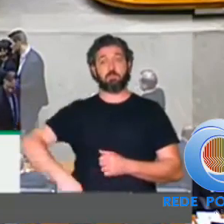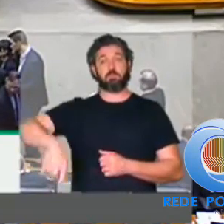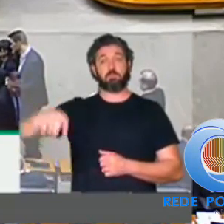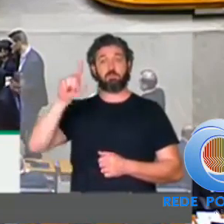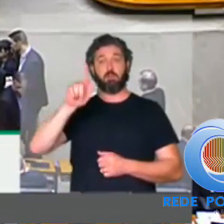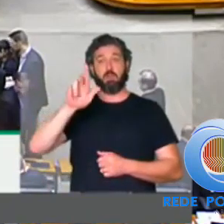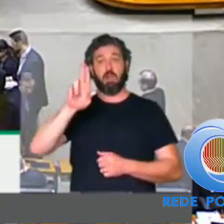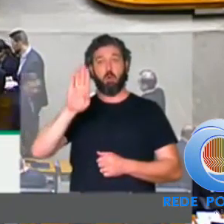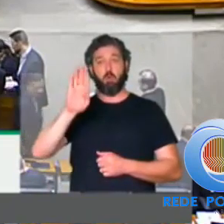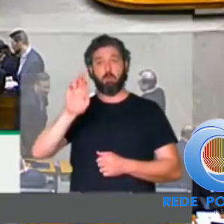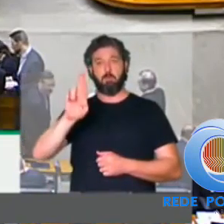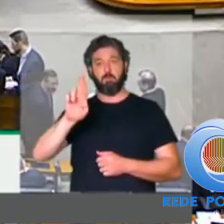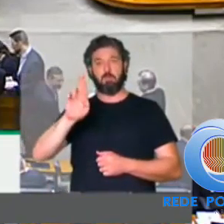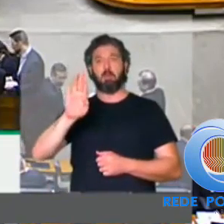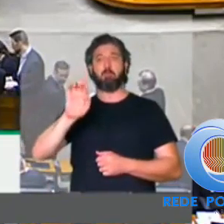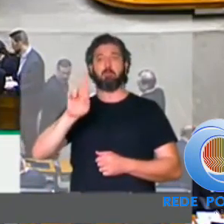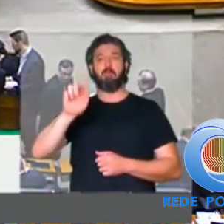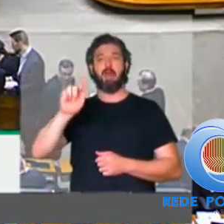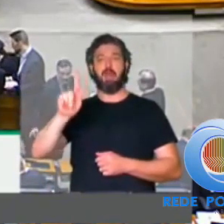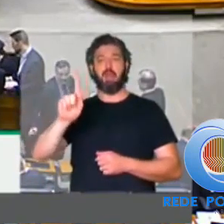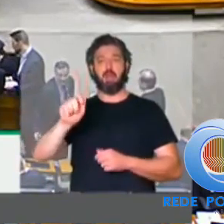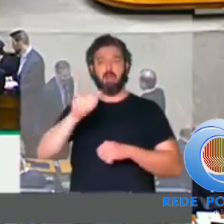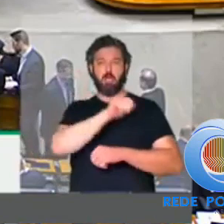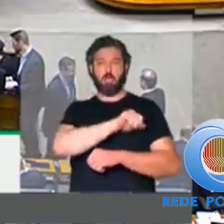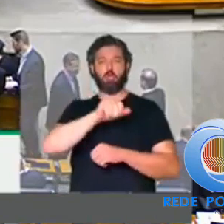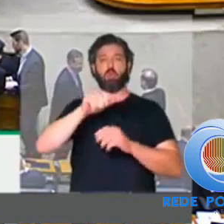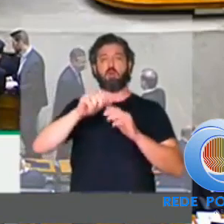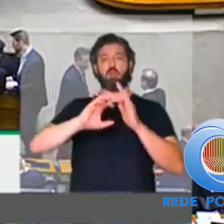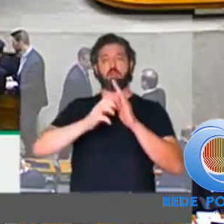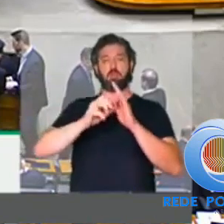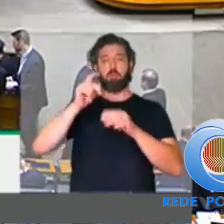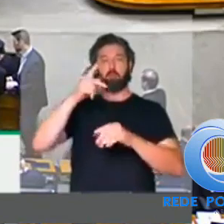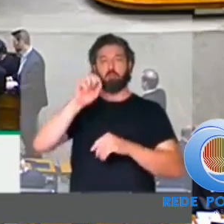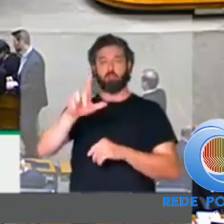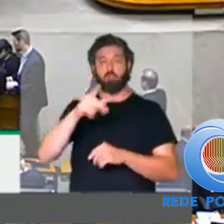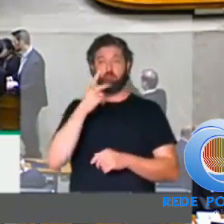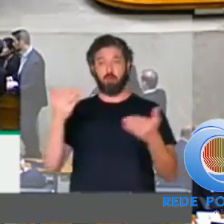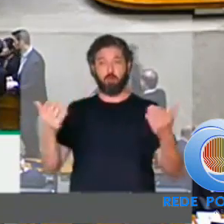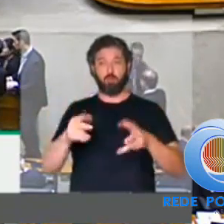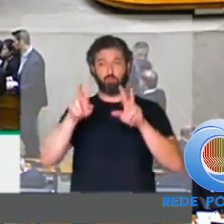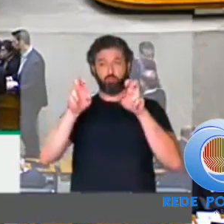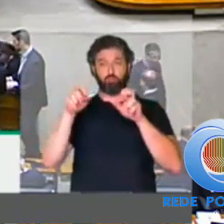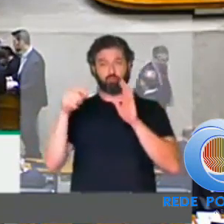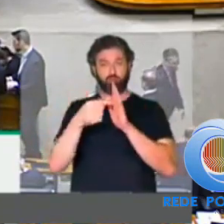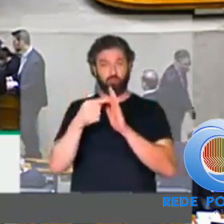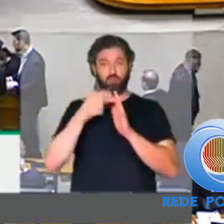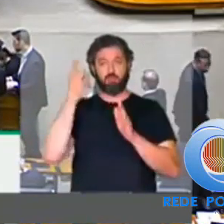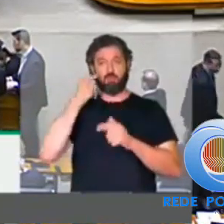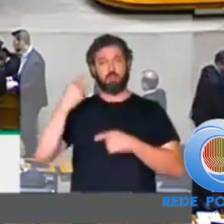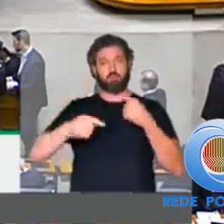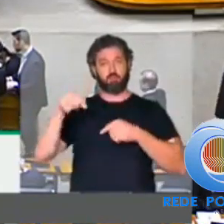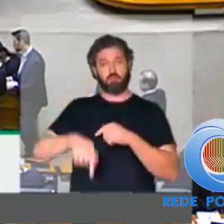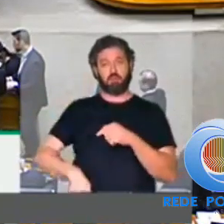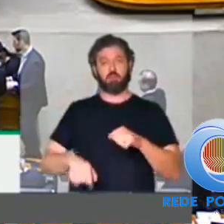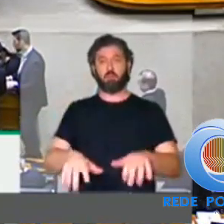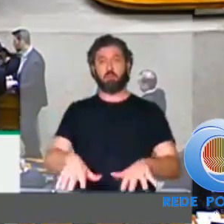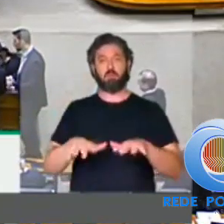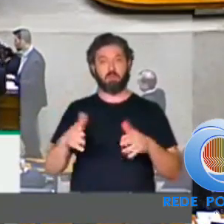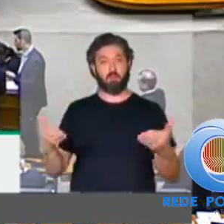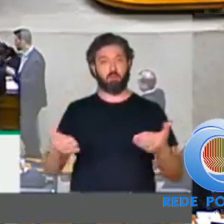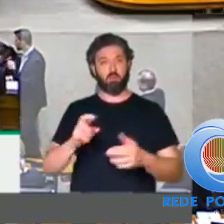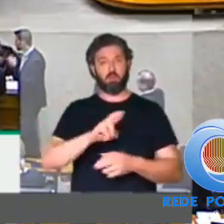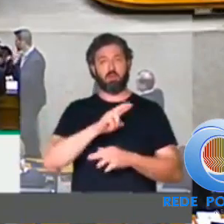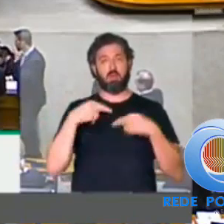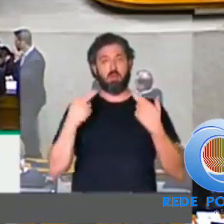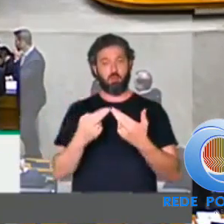O deputado Glauber, do PSOL, vai falar também sobre essa medida provisória que os deputados discutem aqui no plenário nesta